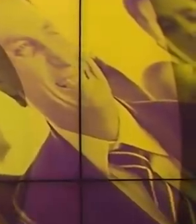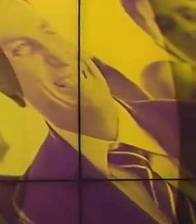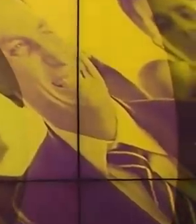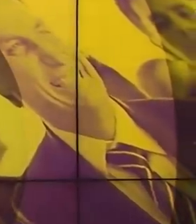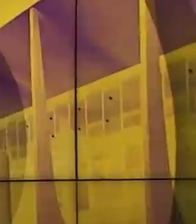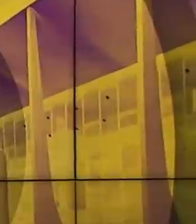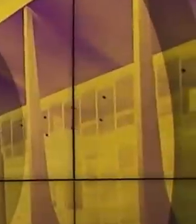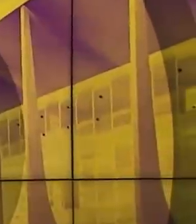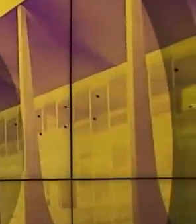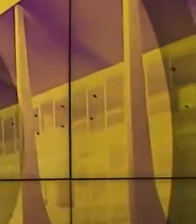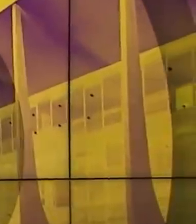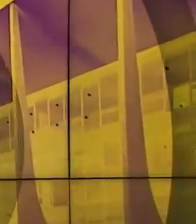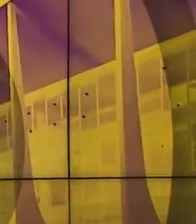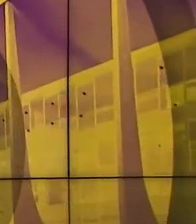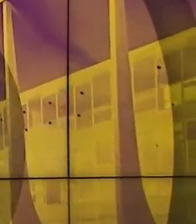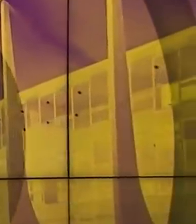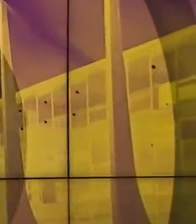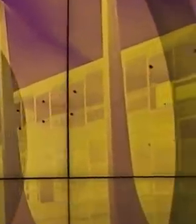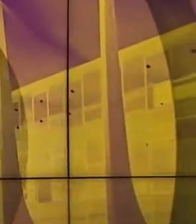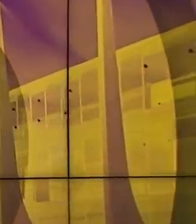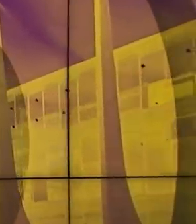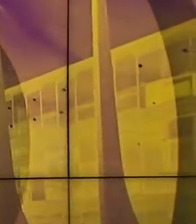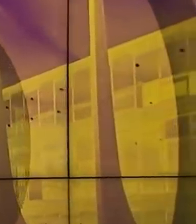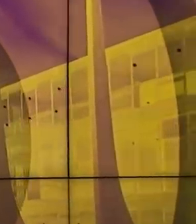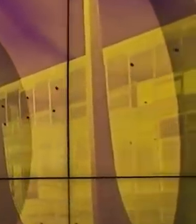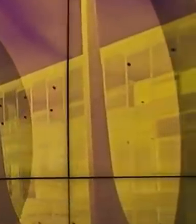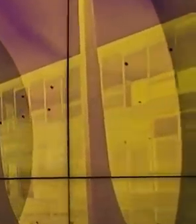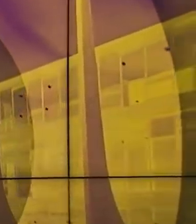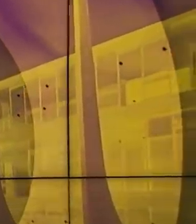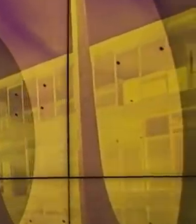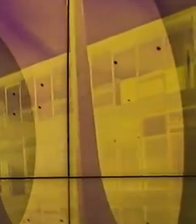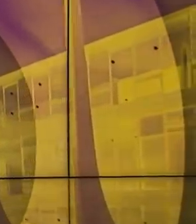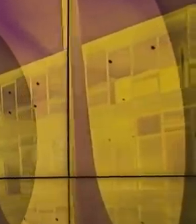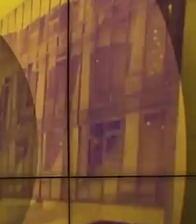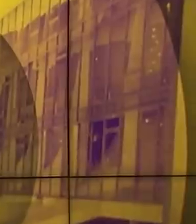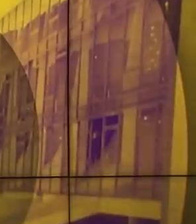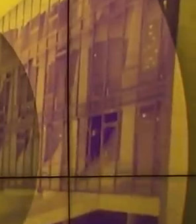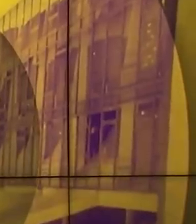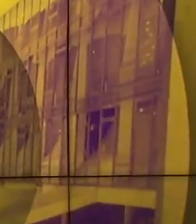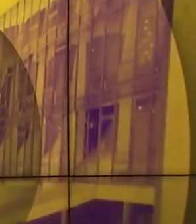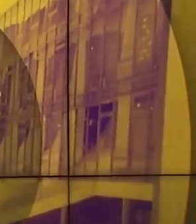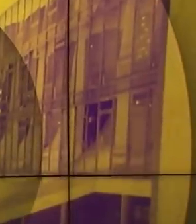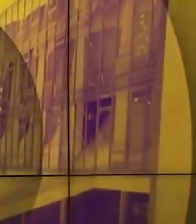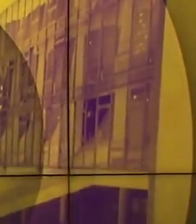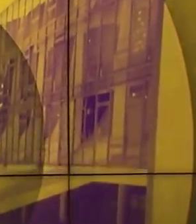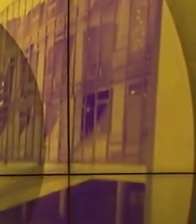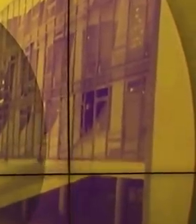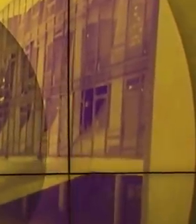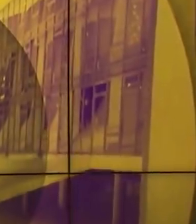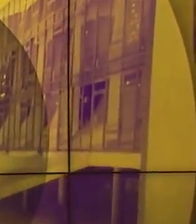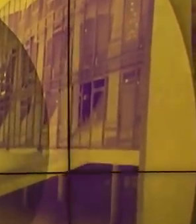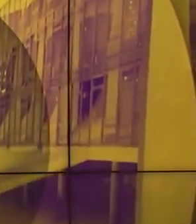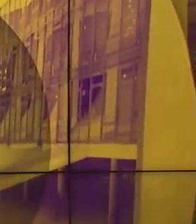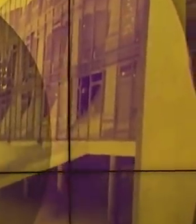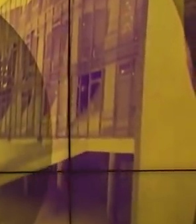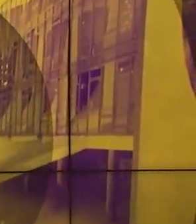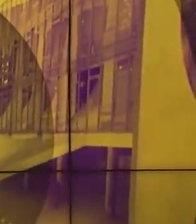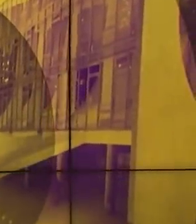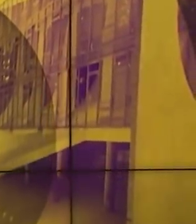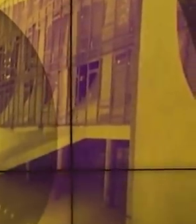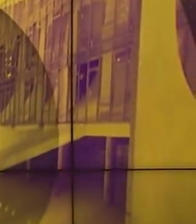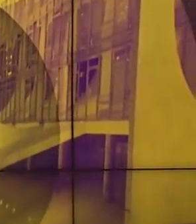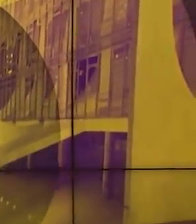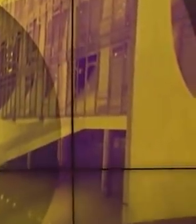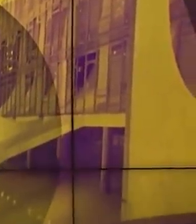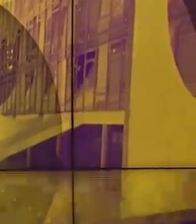uma mobilização democrática, realizada anualmente, e se tornou um dos maiores eventos políticos do Brasil, contando com a